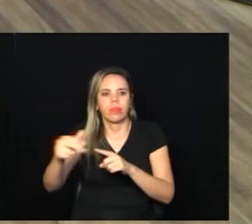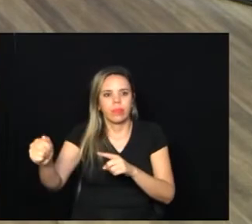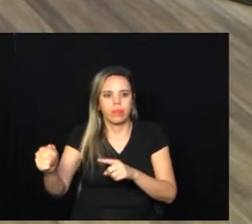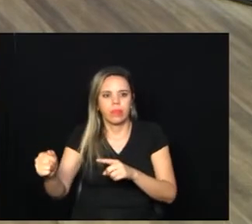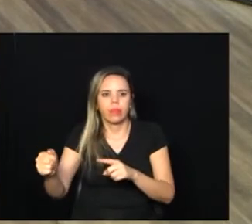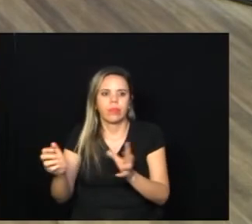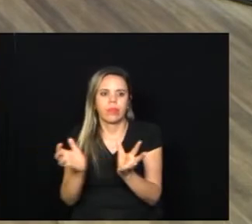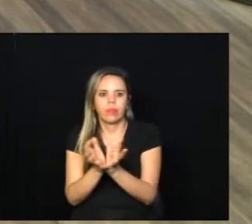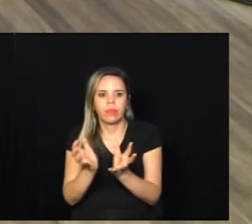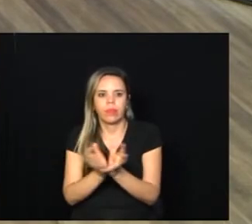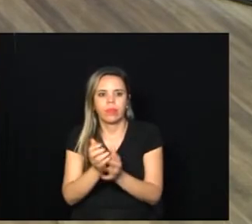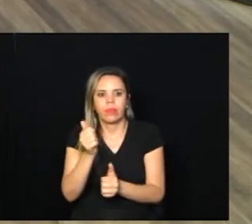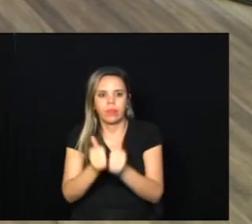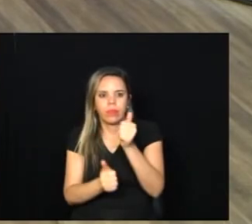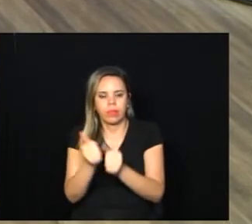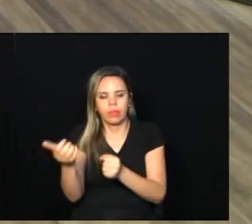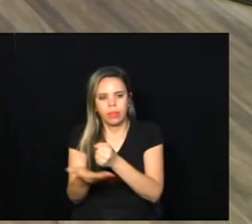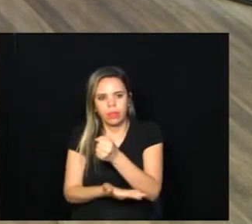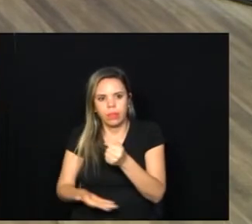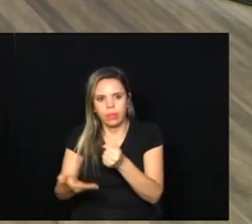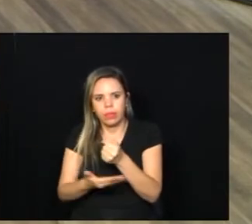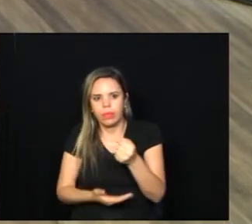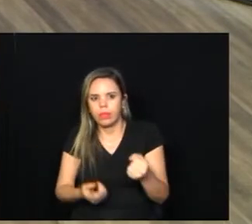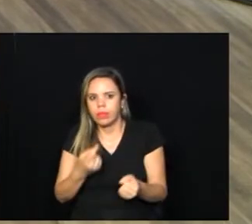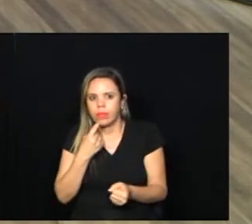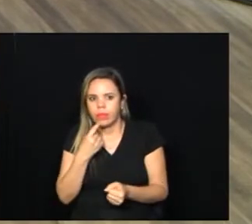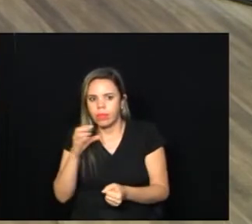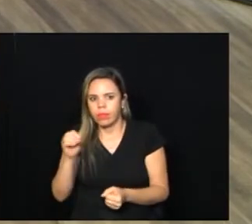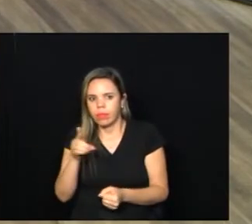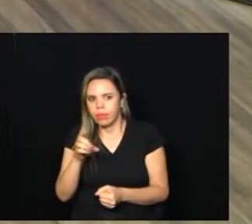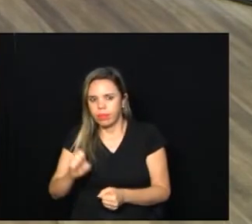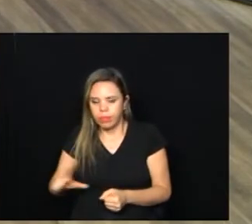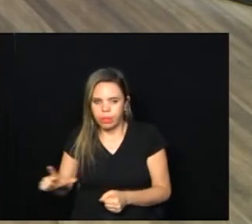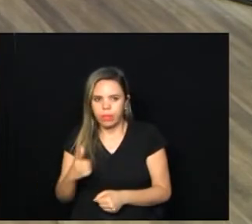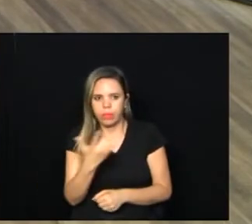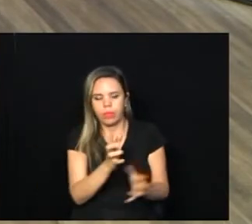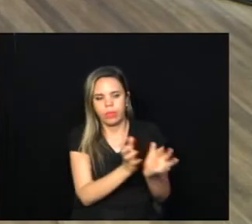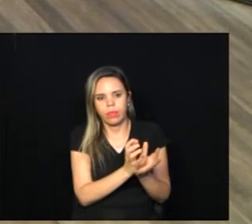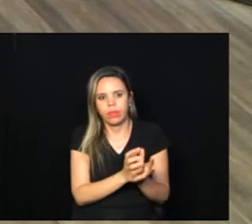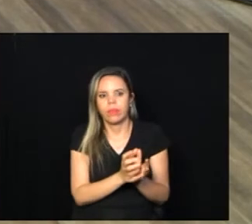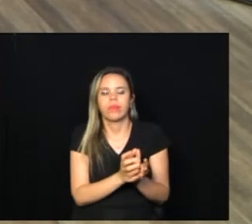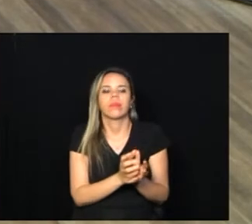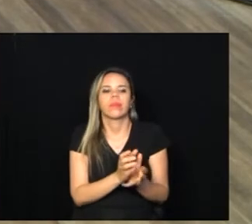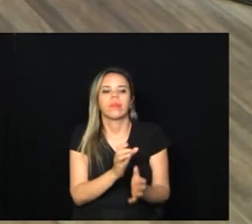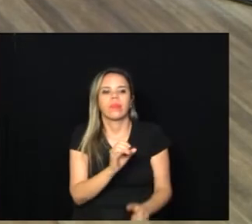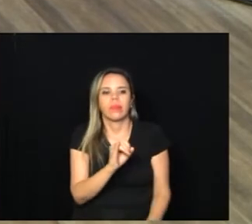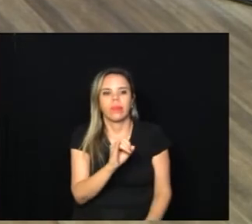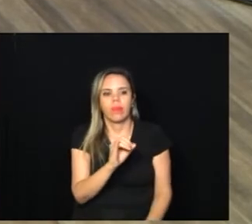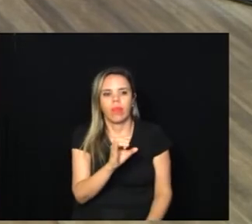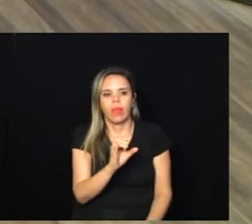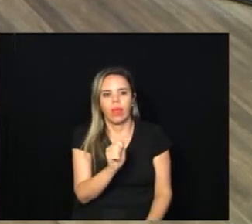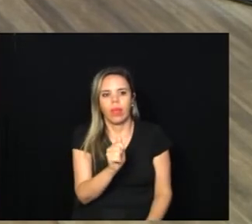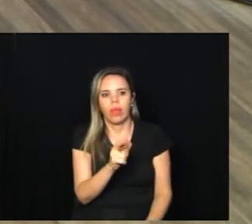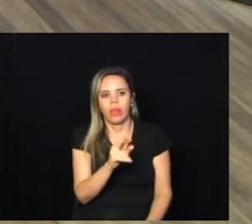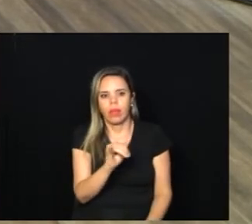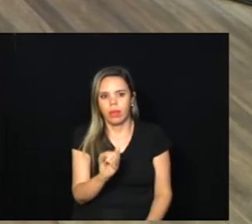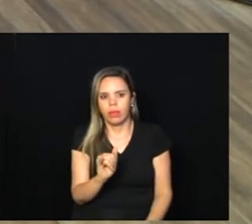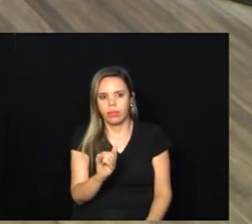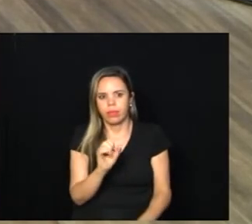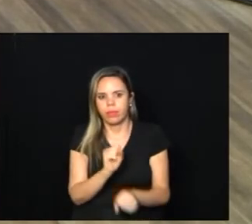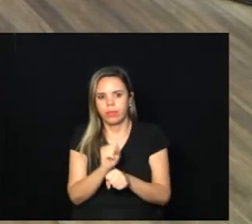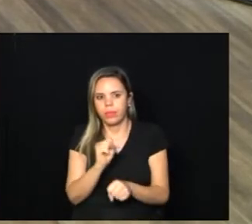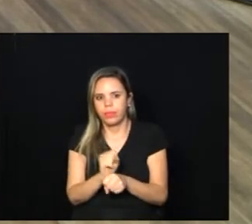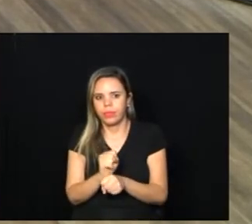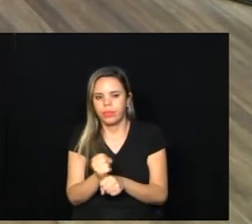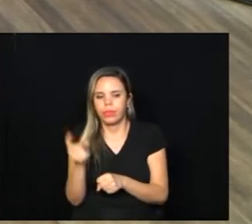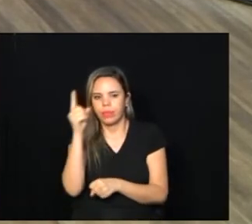a final do futebol amador entre Osiel Futebol Clube e Esporte Clube Icaraí. Então estou te